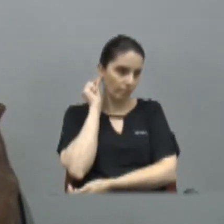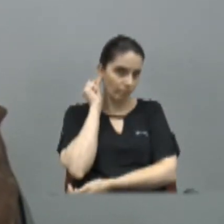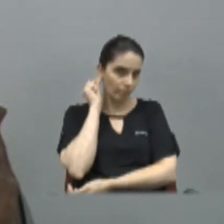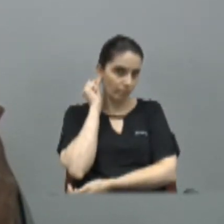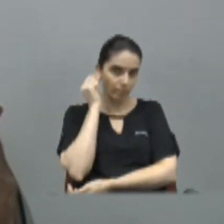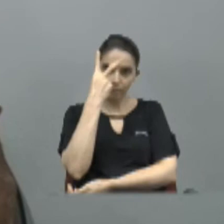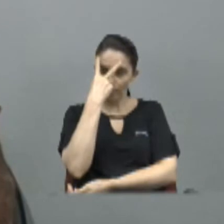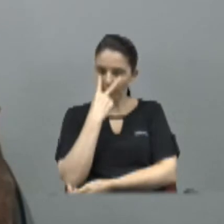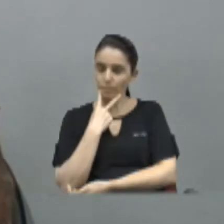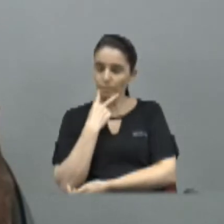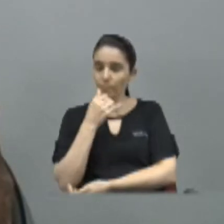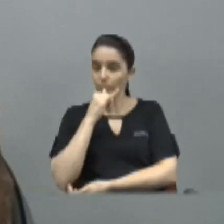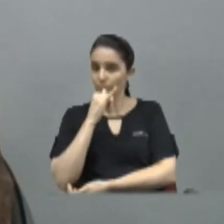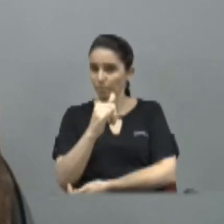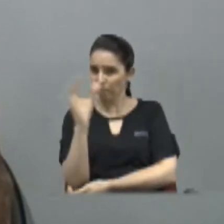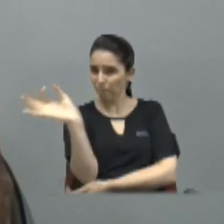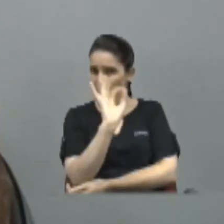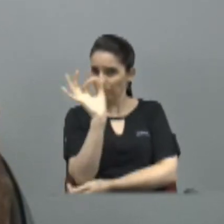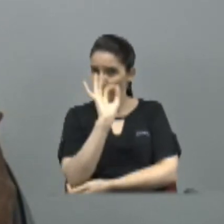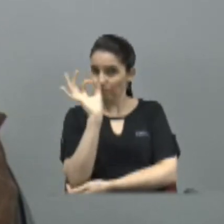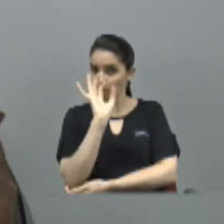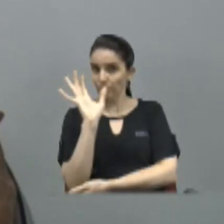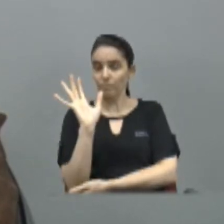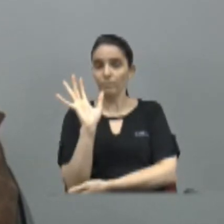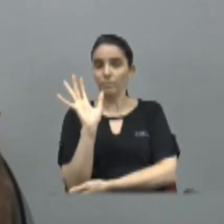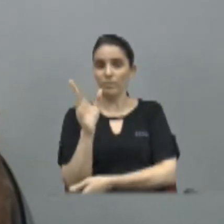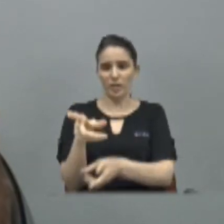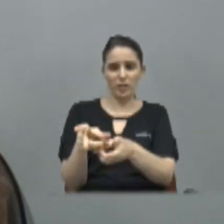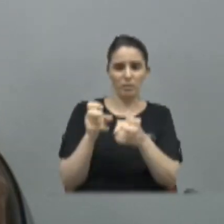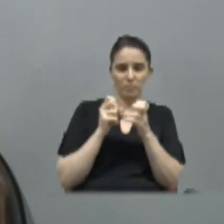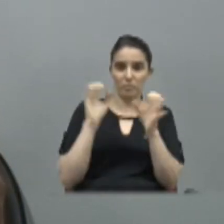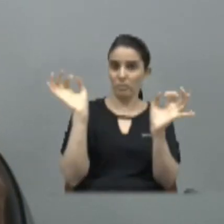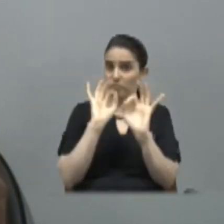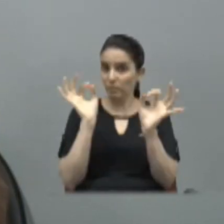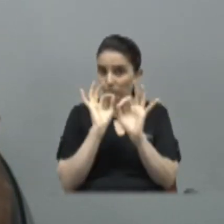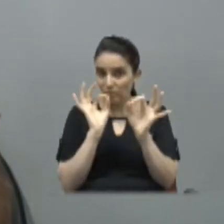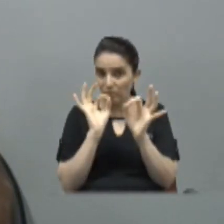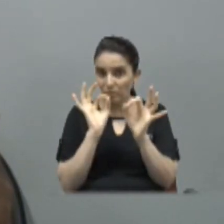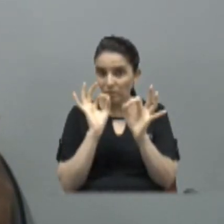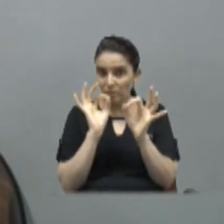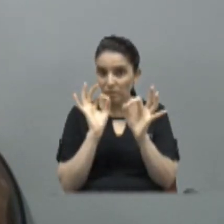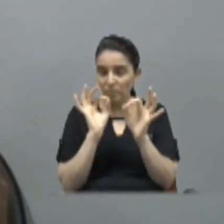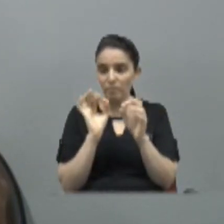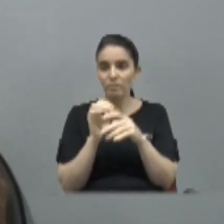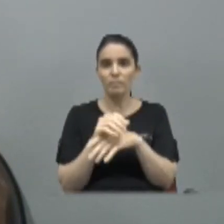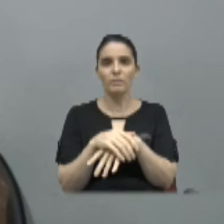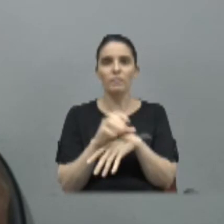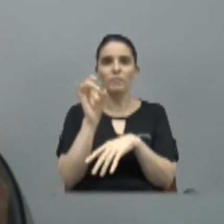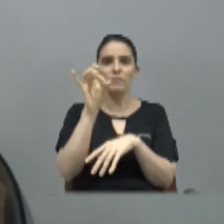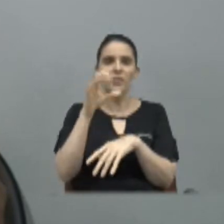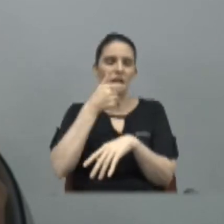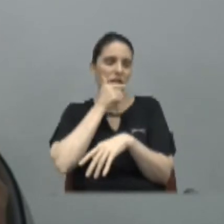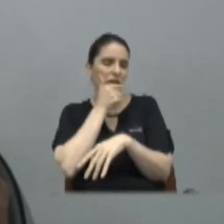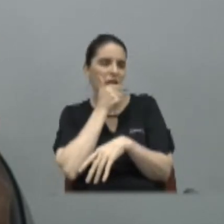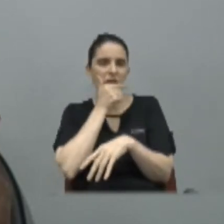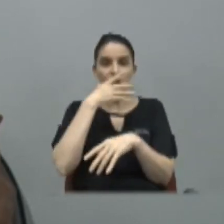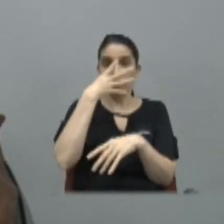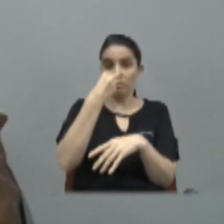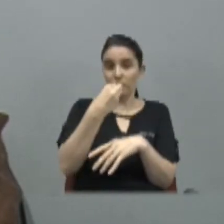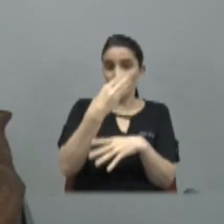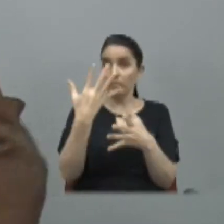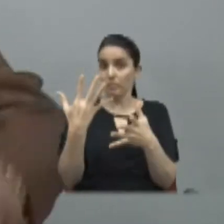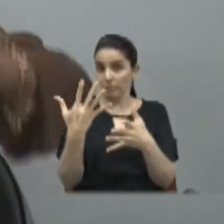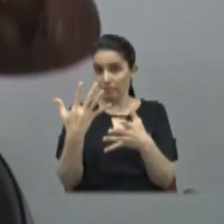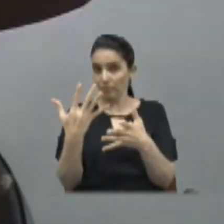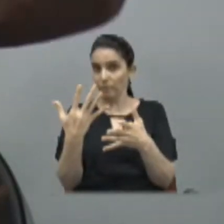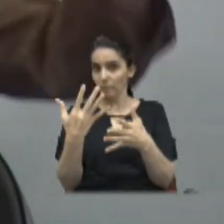cego e mudo esse prefeito, surdo, cego e mudo, só serve para sorrir e tirar foto. Olha as indústrias, esses dias aí vem